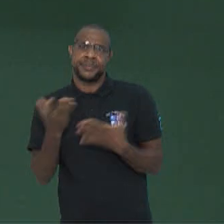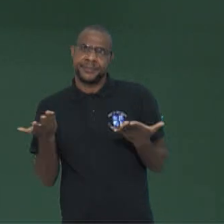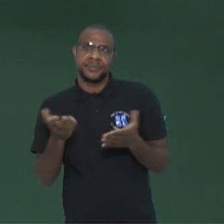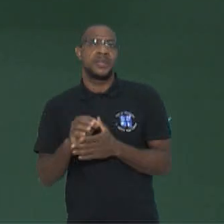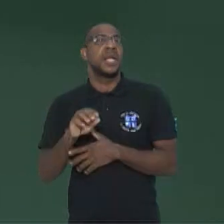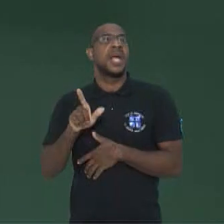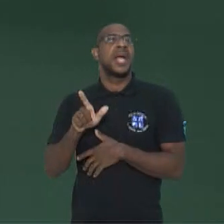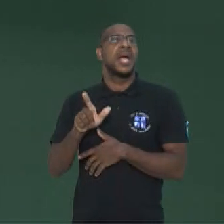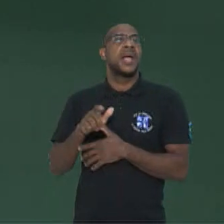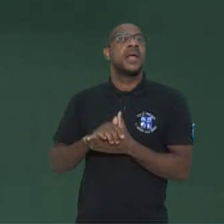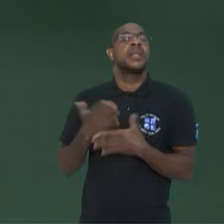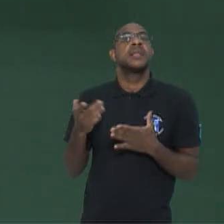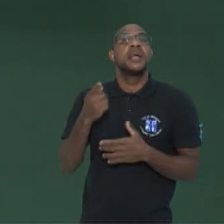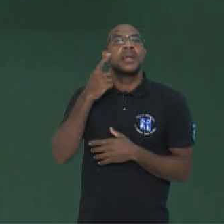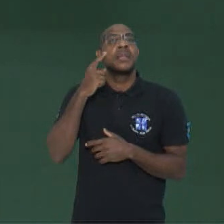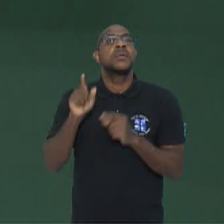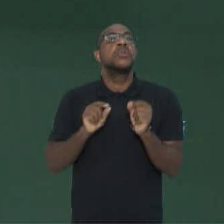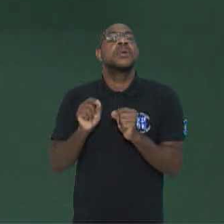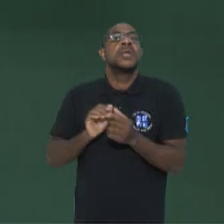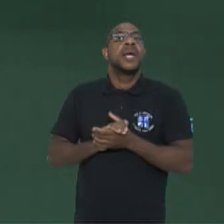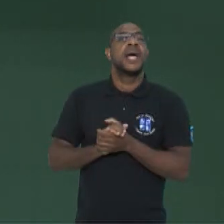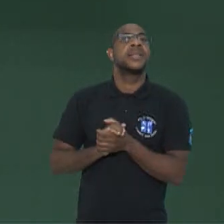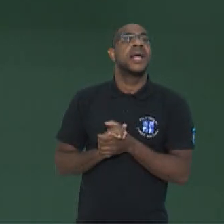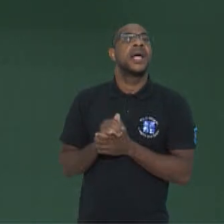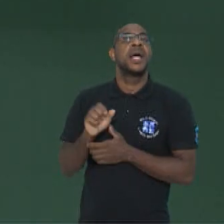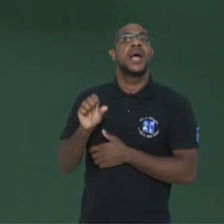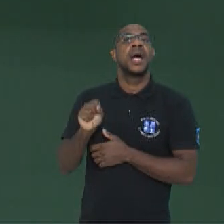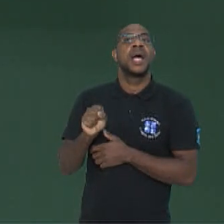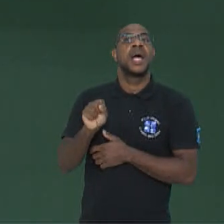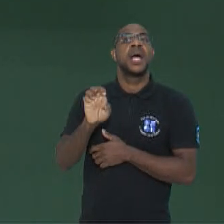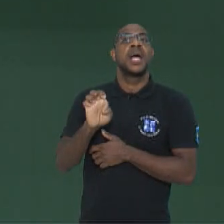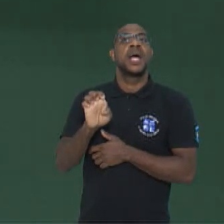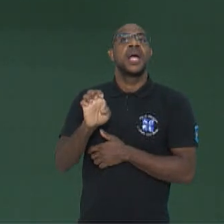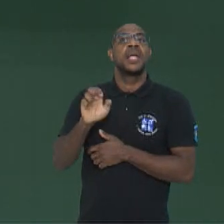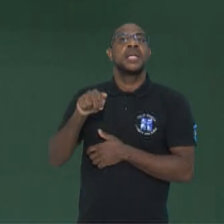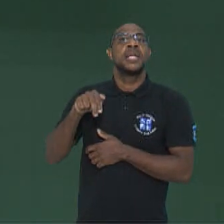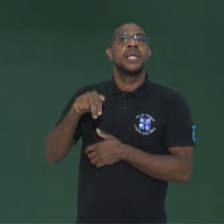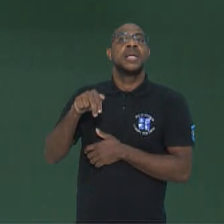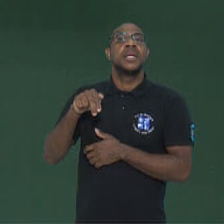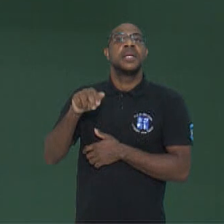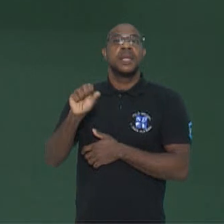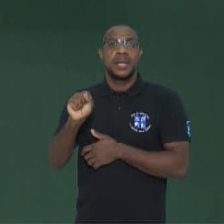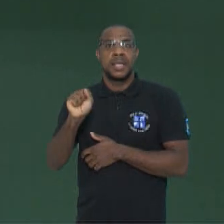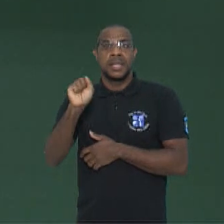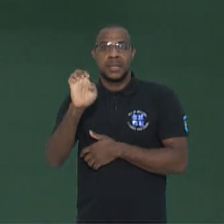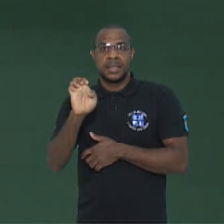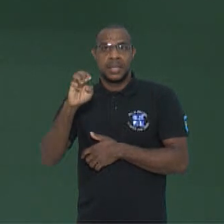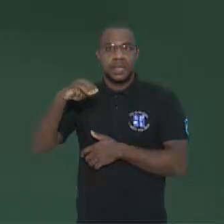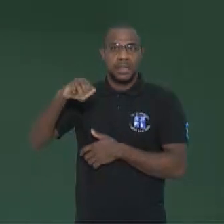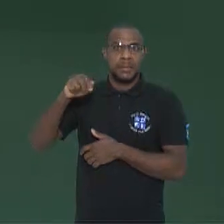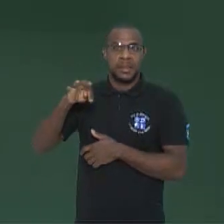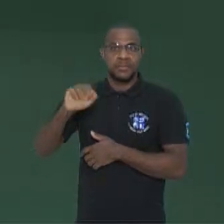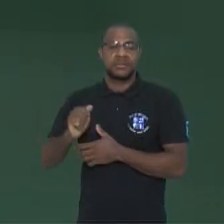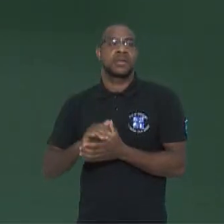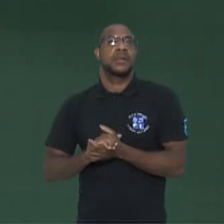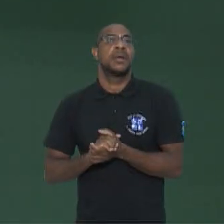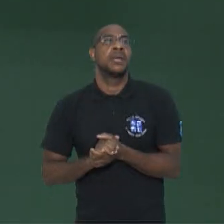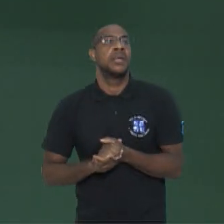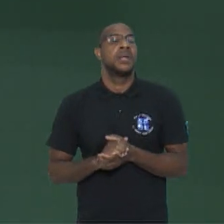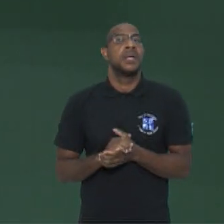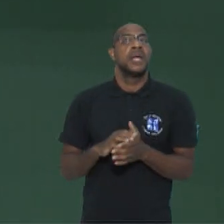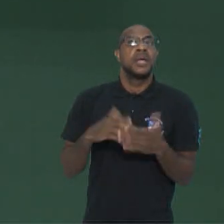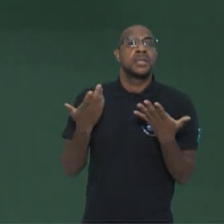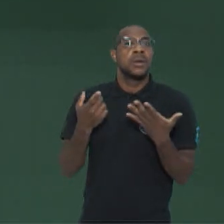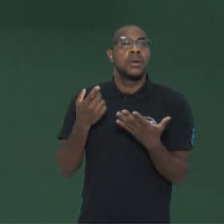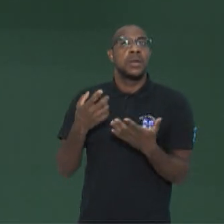questão da semântica, né? O que ele estava criticando? Vocês conseguiram perceber que há uma crítica ali na tirinha? Perceberam que quando ele